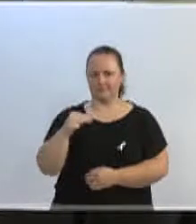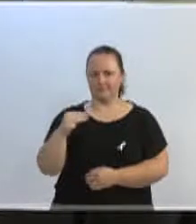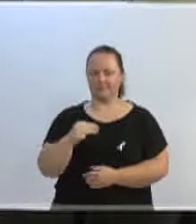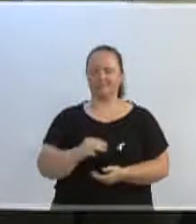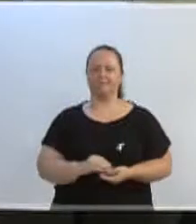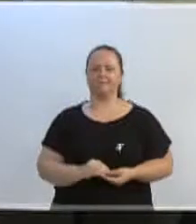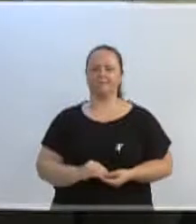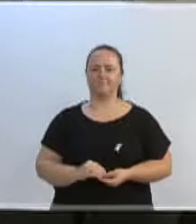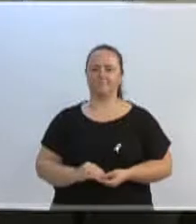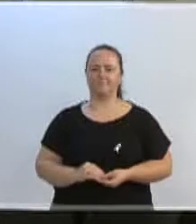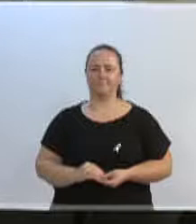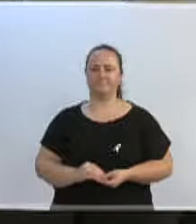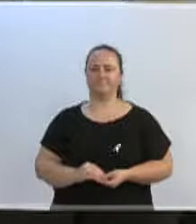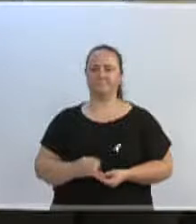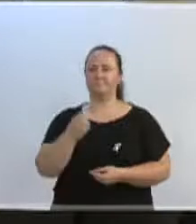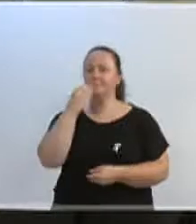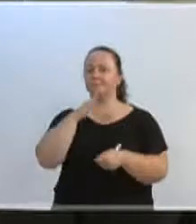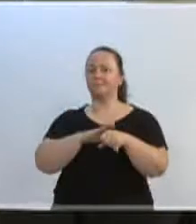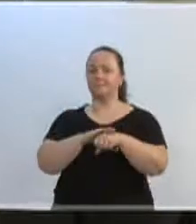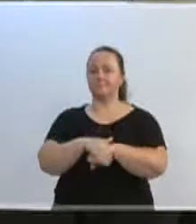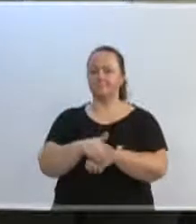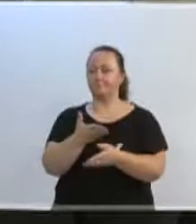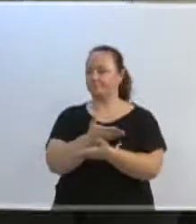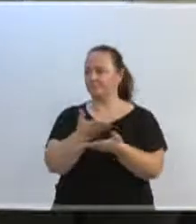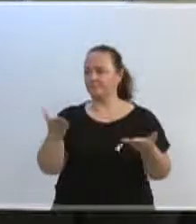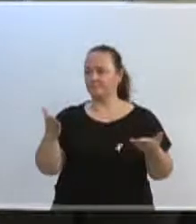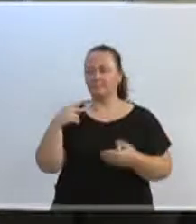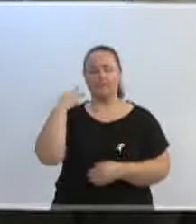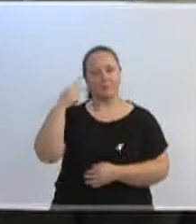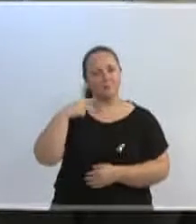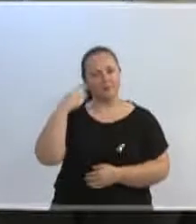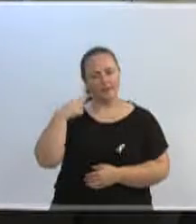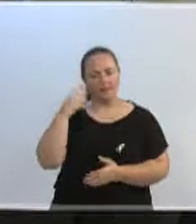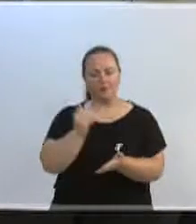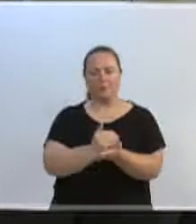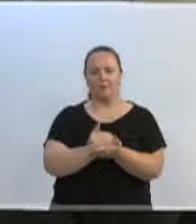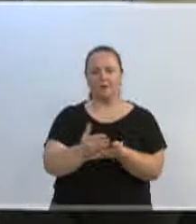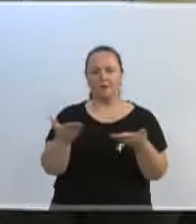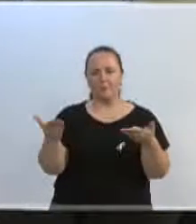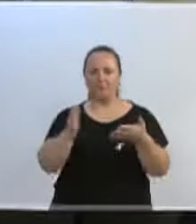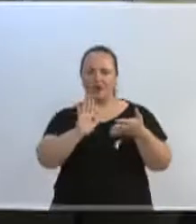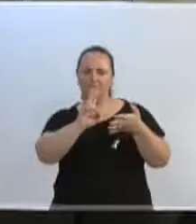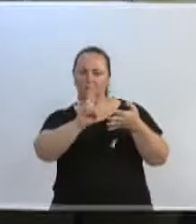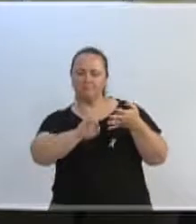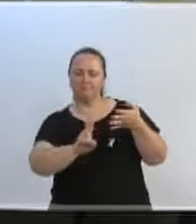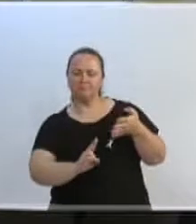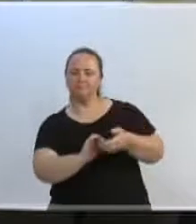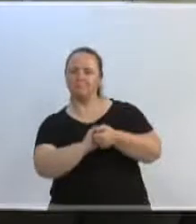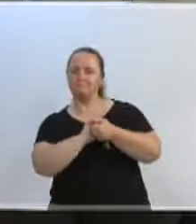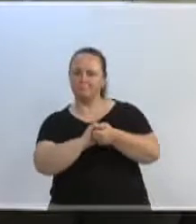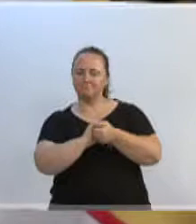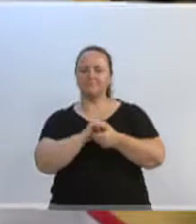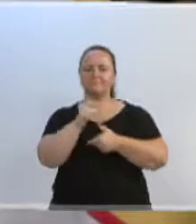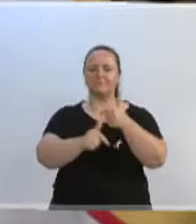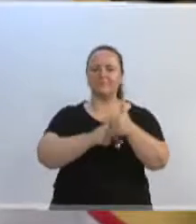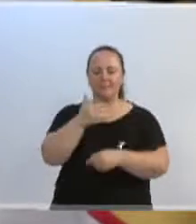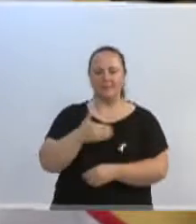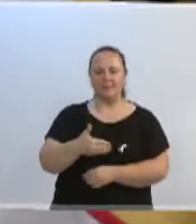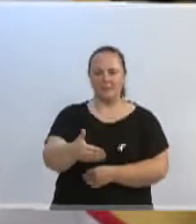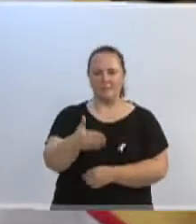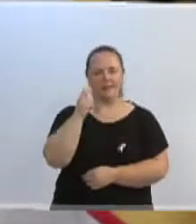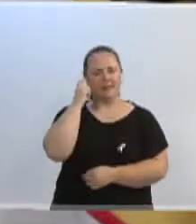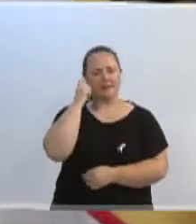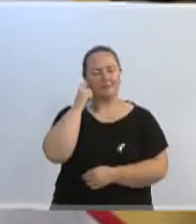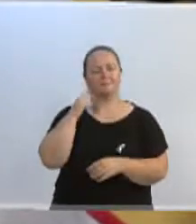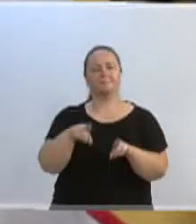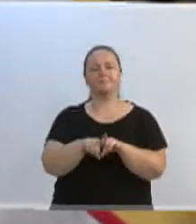Boa noite, colegas vereadores. Inicialmente, cumprimento a todos já citados no protocolo aqui na mesa dos trabalhos. Cumprimento os